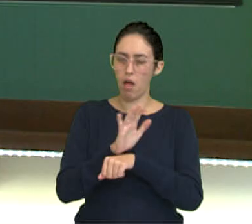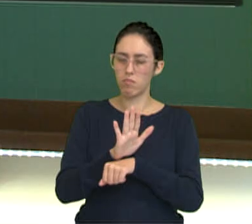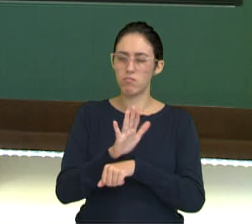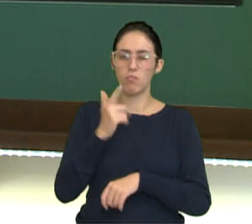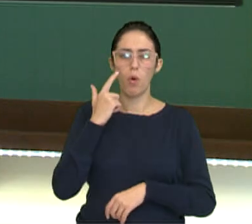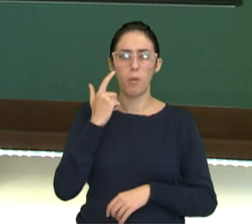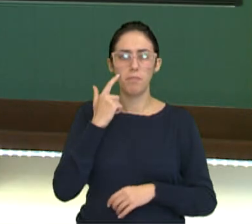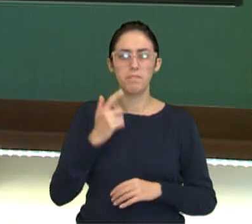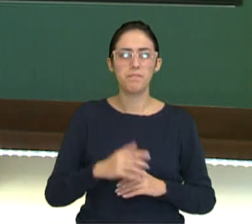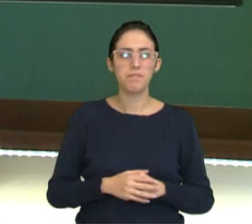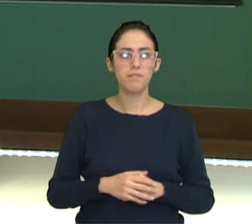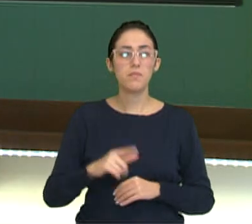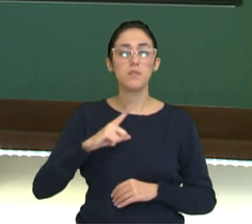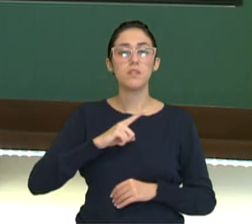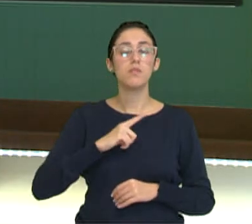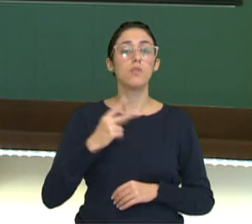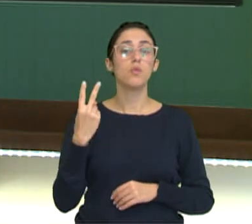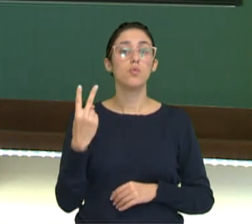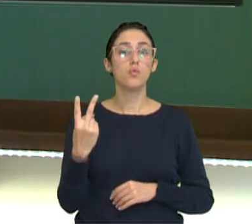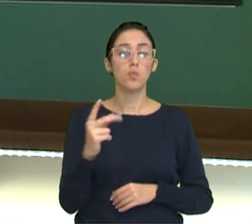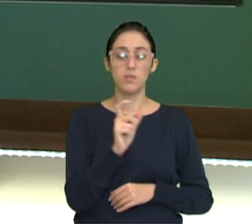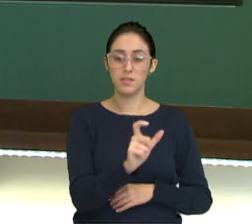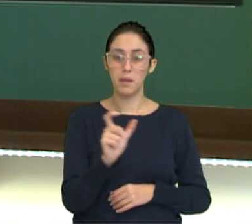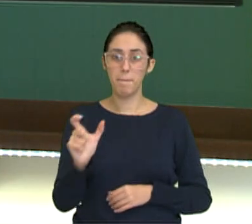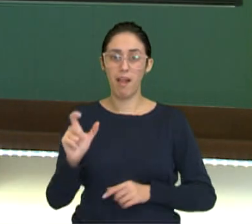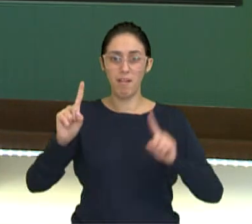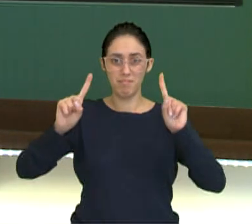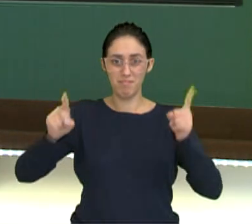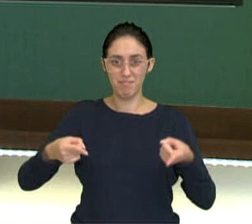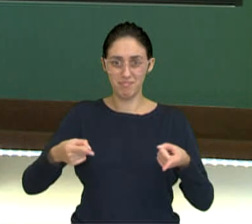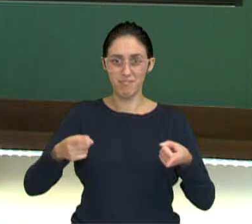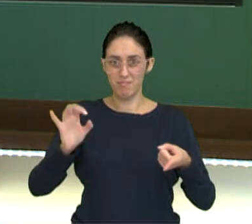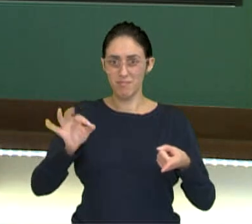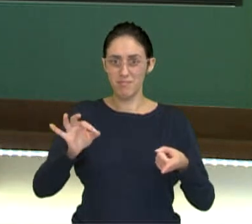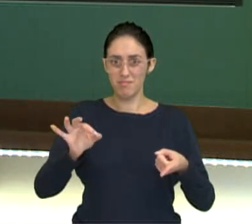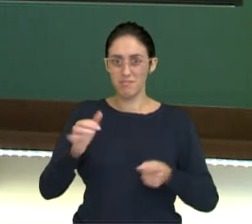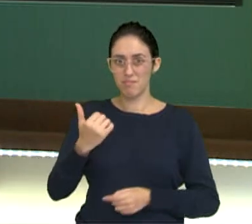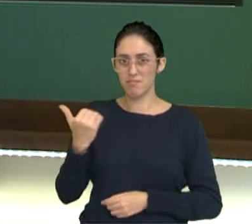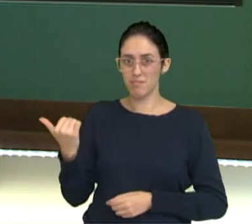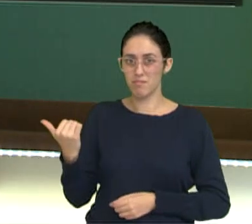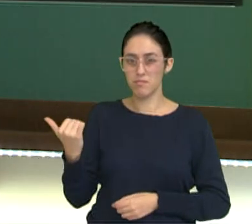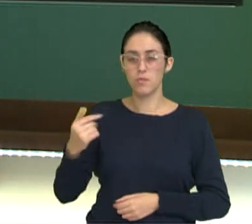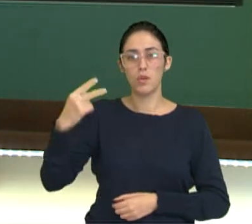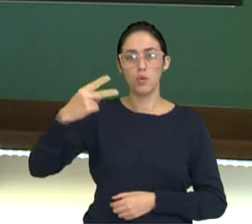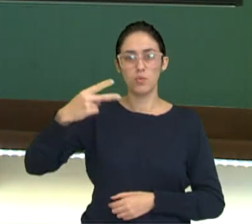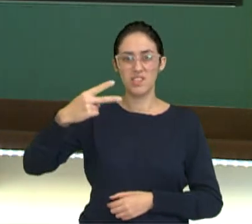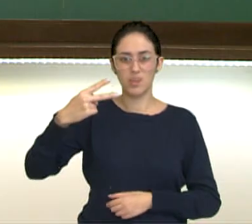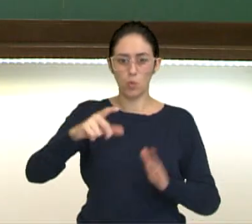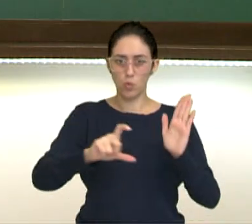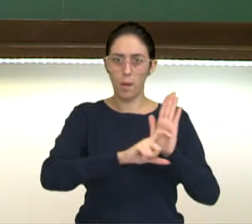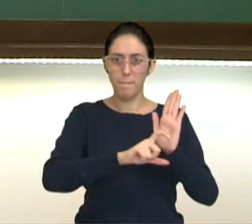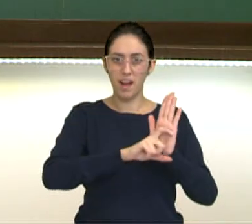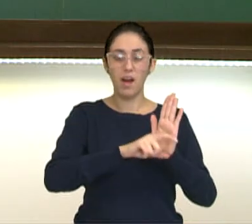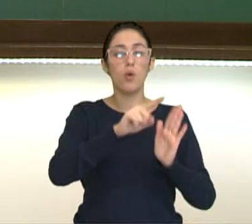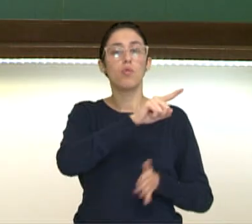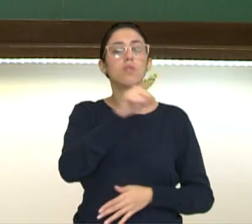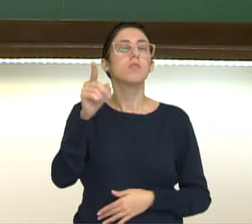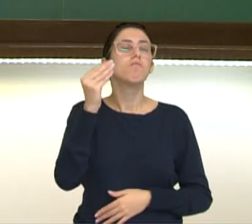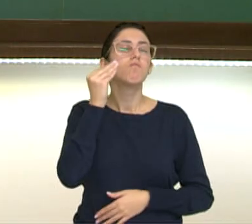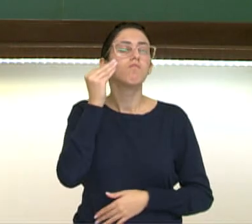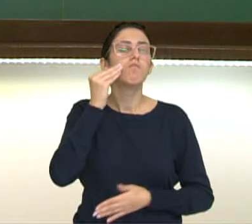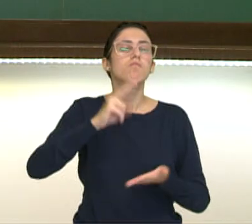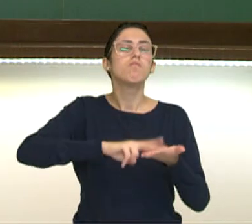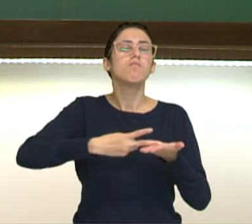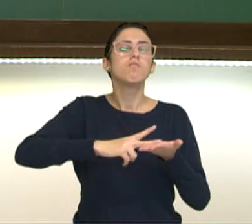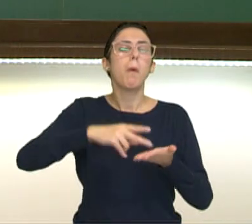tenho aqui duas palavras que estão entre parênteses, tá? Esse segundo parágrafo, eu vou deixar por conta de vocês dar uma